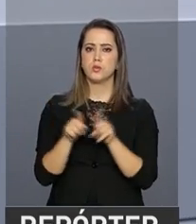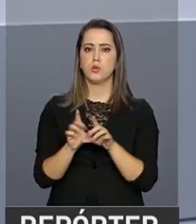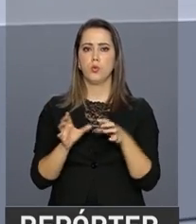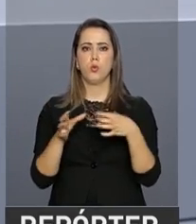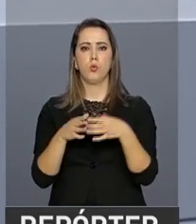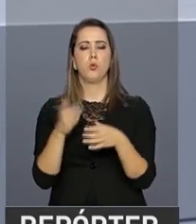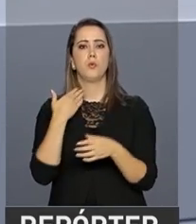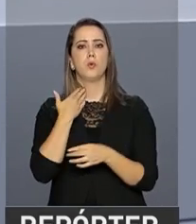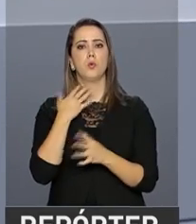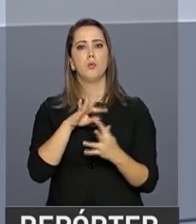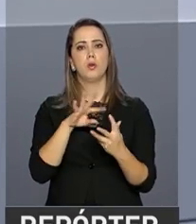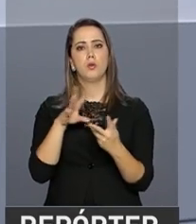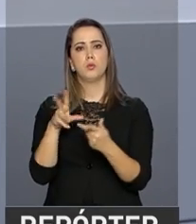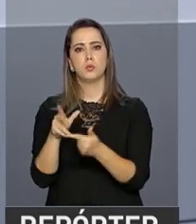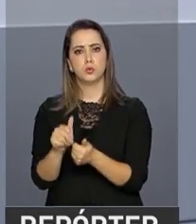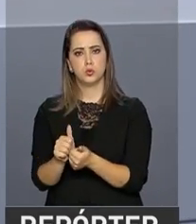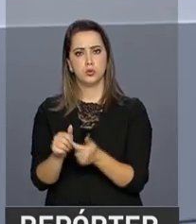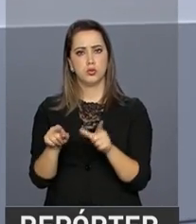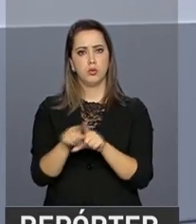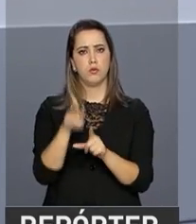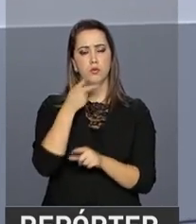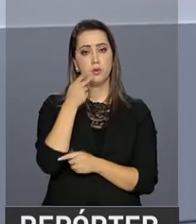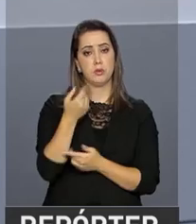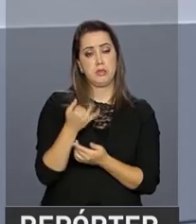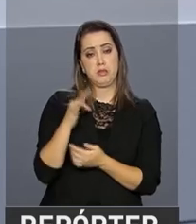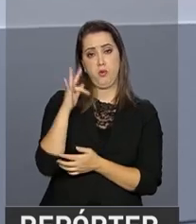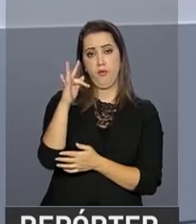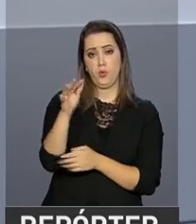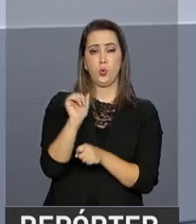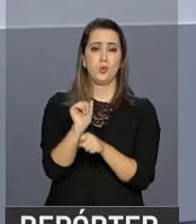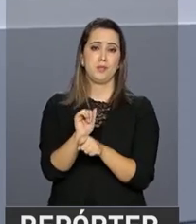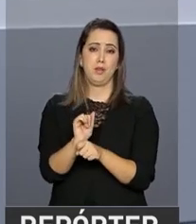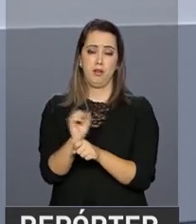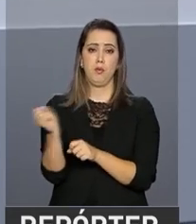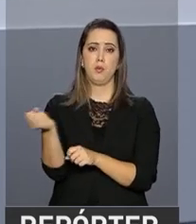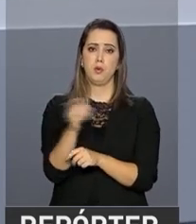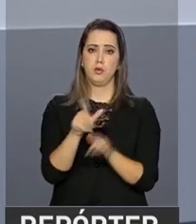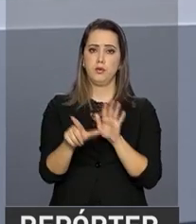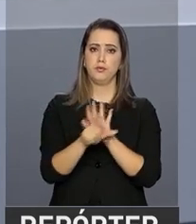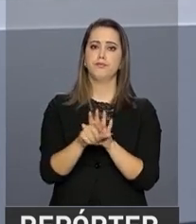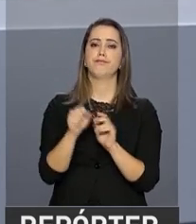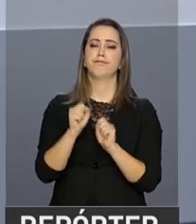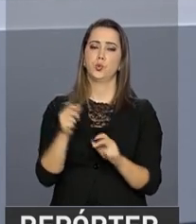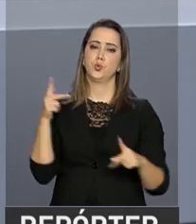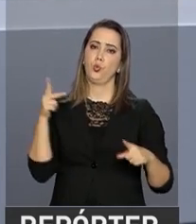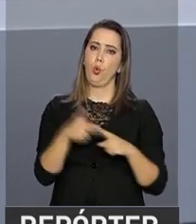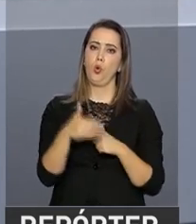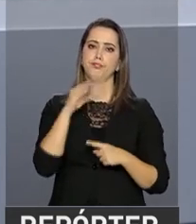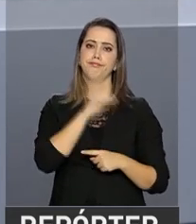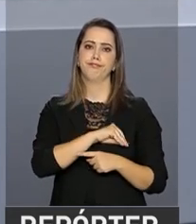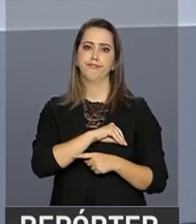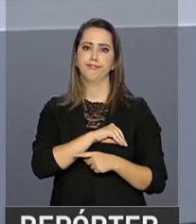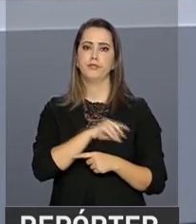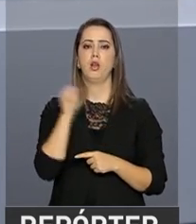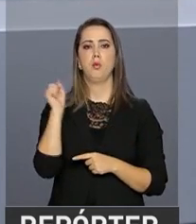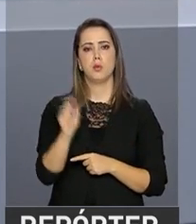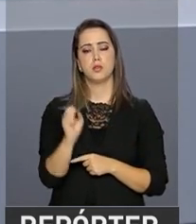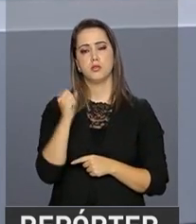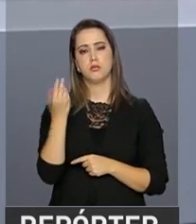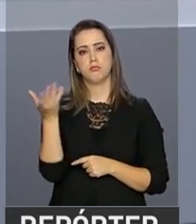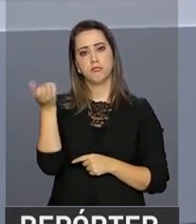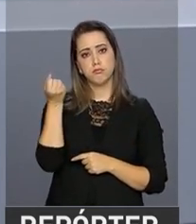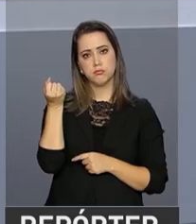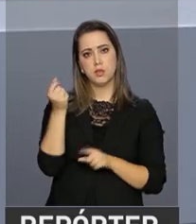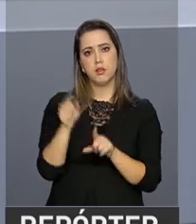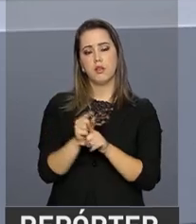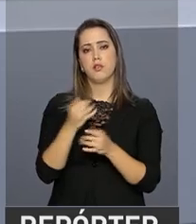mundial o secretário adiantou que adiar a reforma poderá acarretar medidas como o corte de salários aposentadorias e pensões